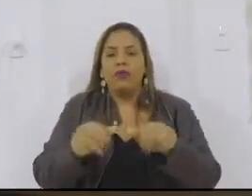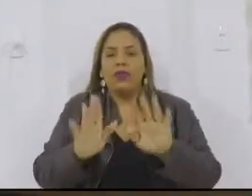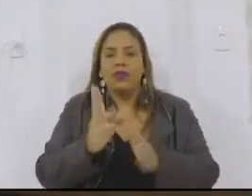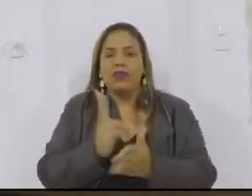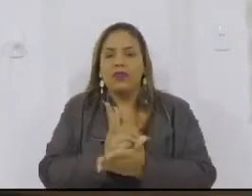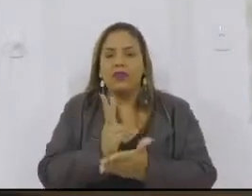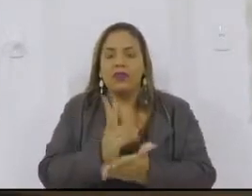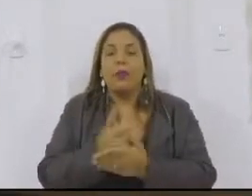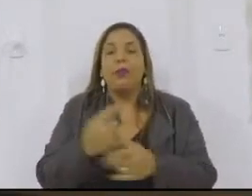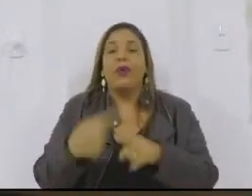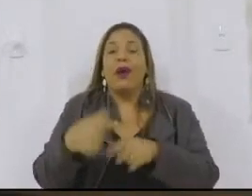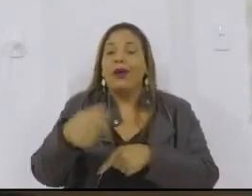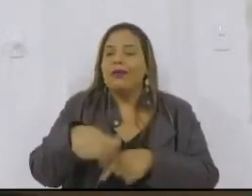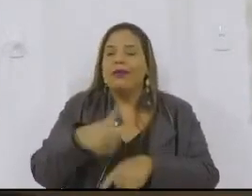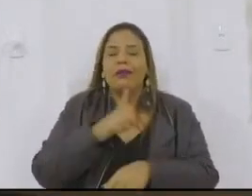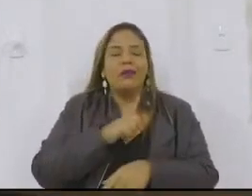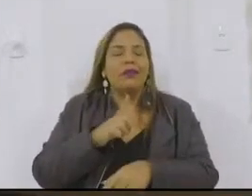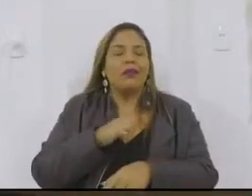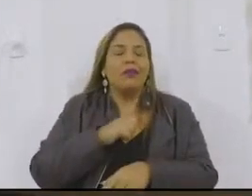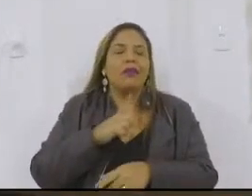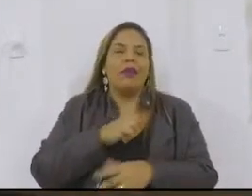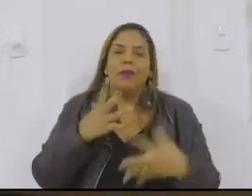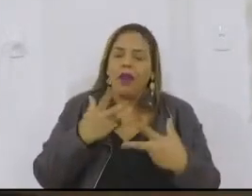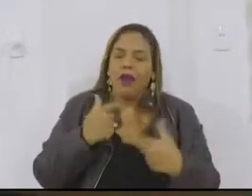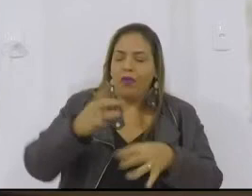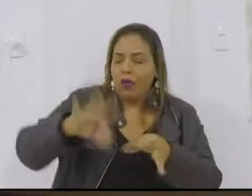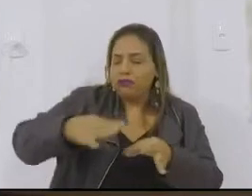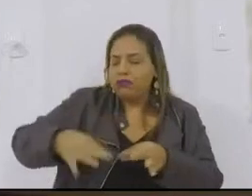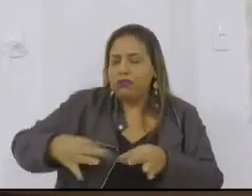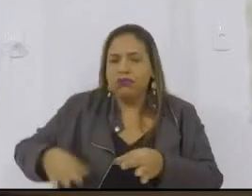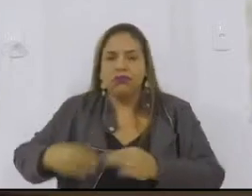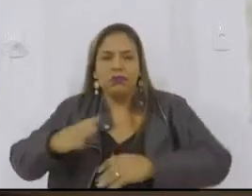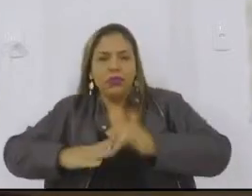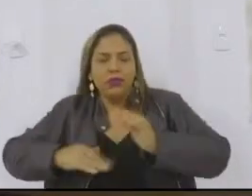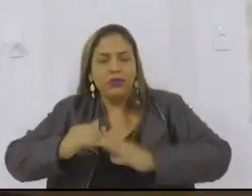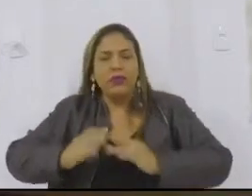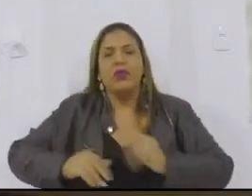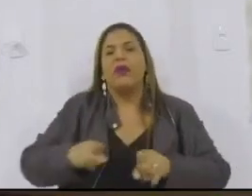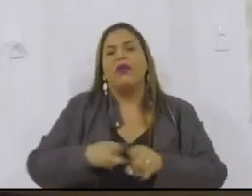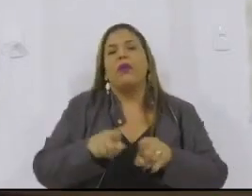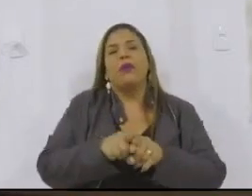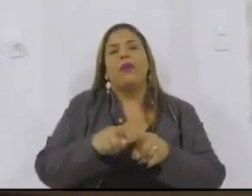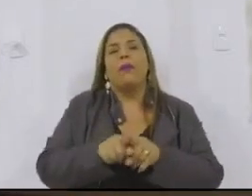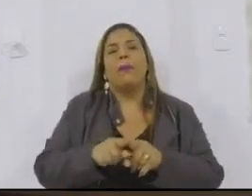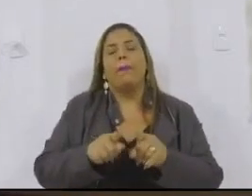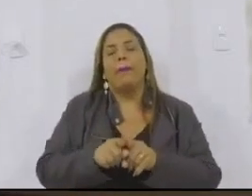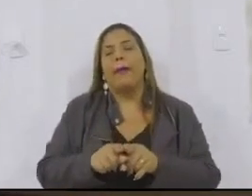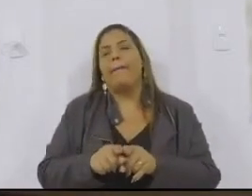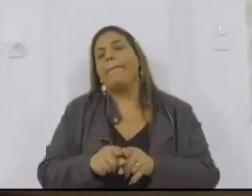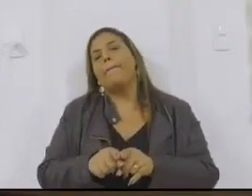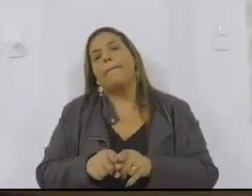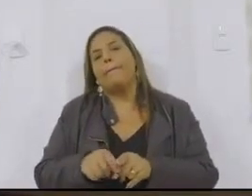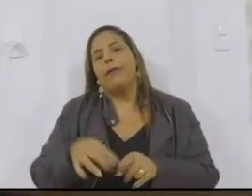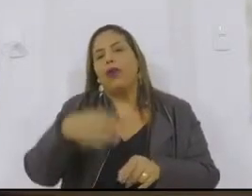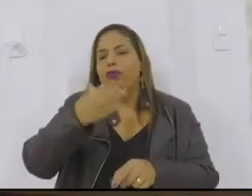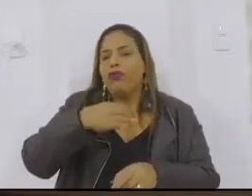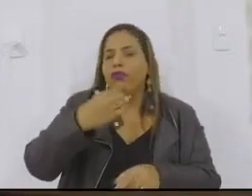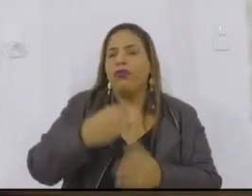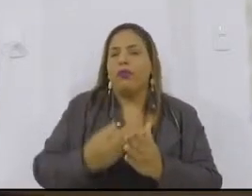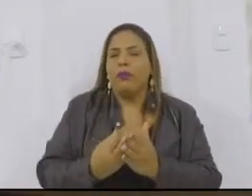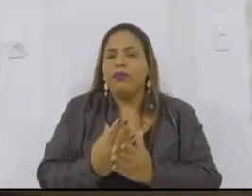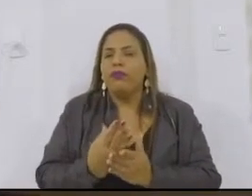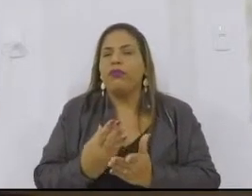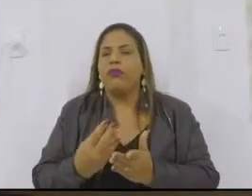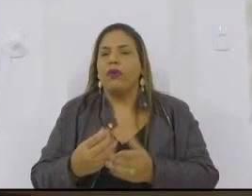excelentes agricultores e artesãos talentosos, porém, eles possuem dificuldade para comercializar seus produtos entre o município.